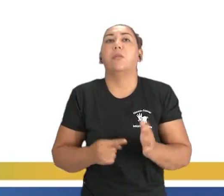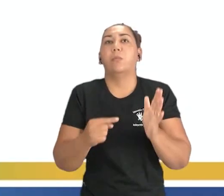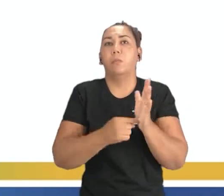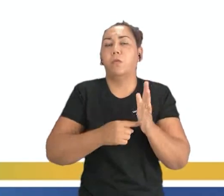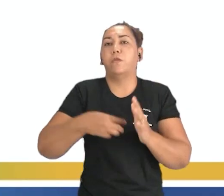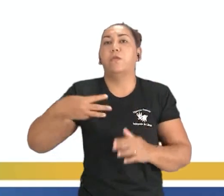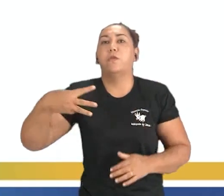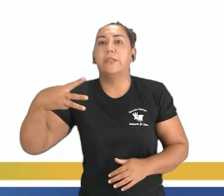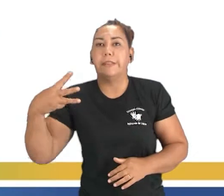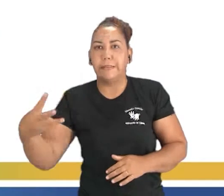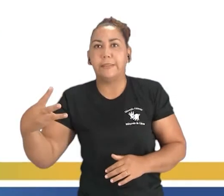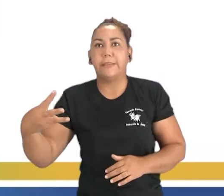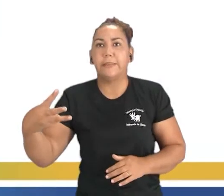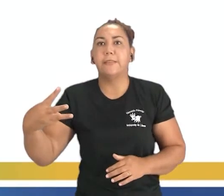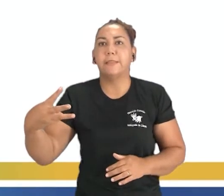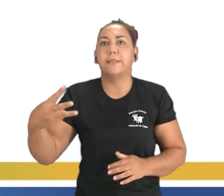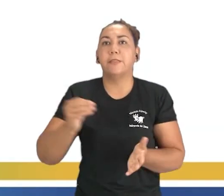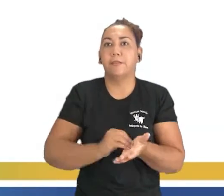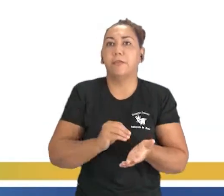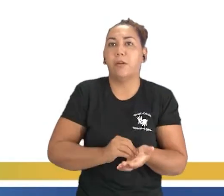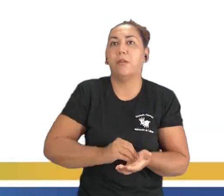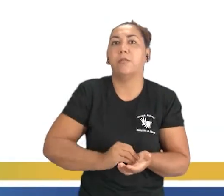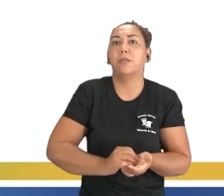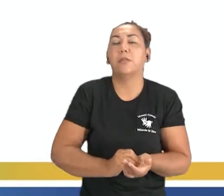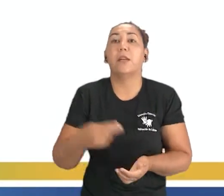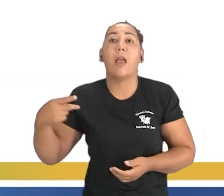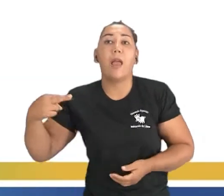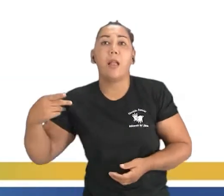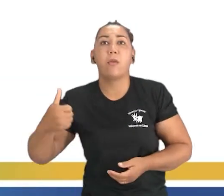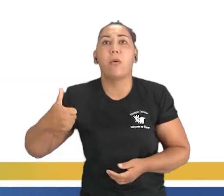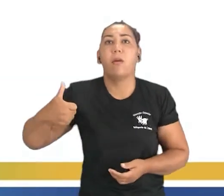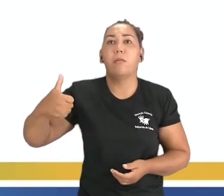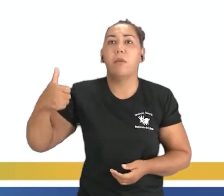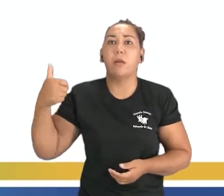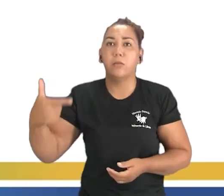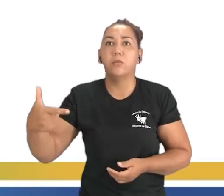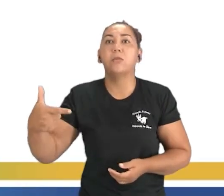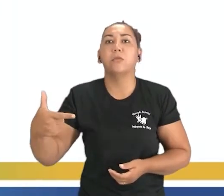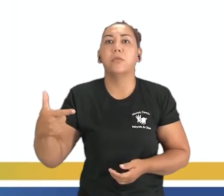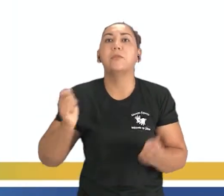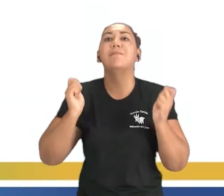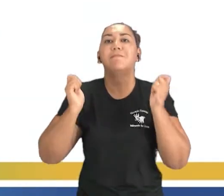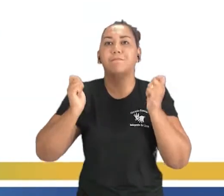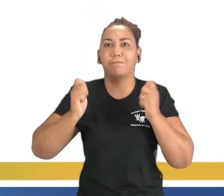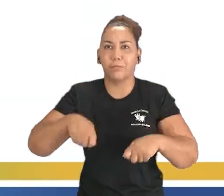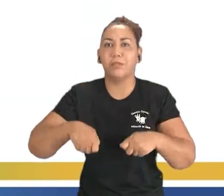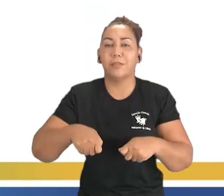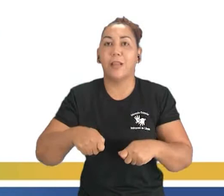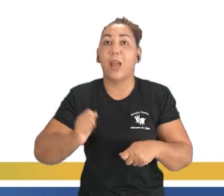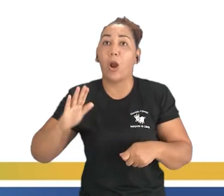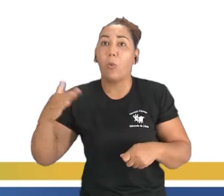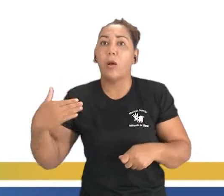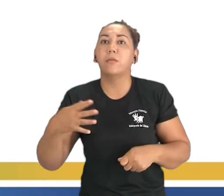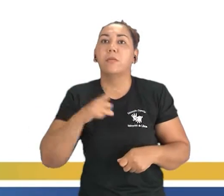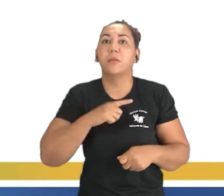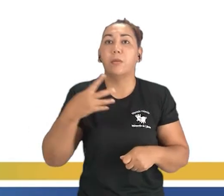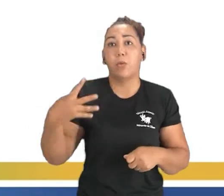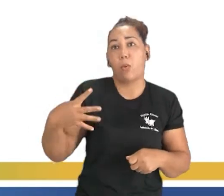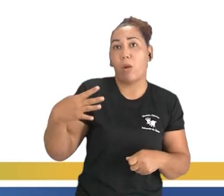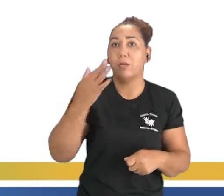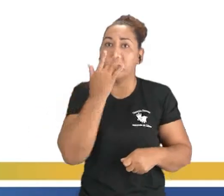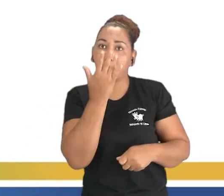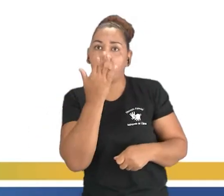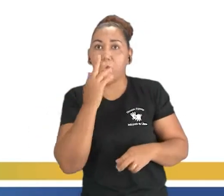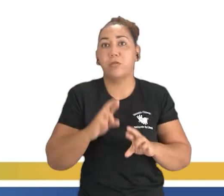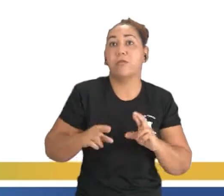12 possibilidades aí para a pintura dessa bandeira quando nós temos disponíveis 4 cores distintas. Muito